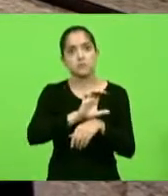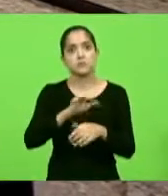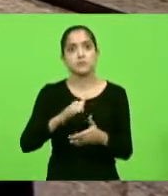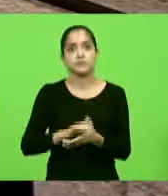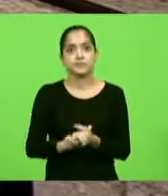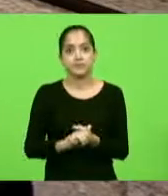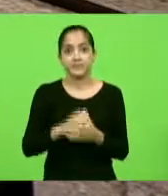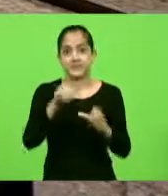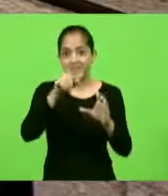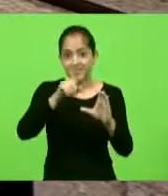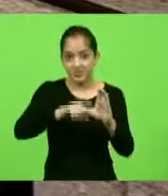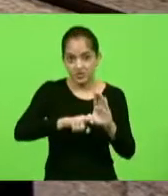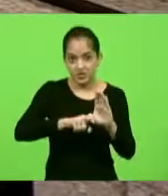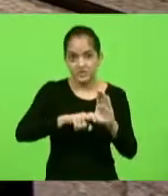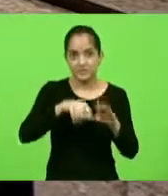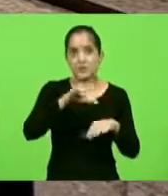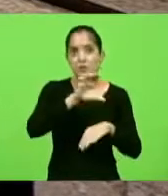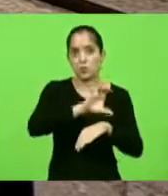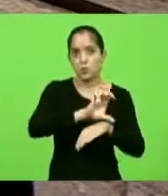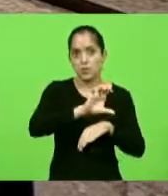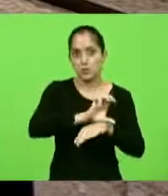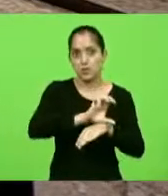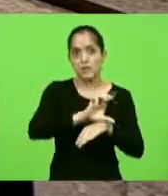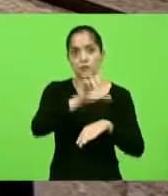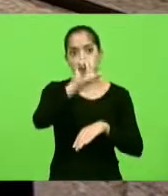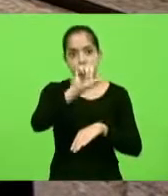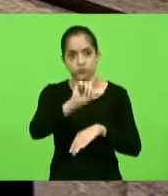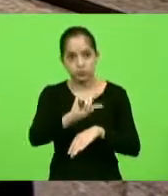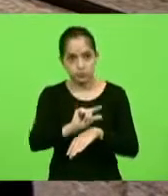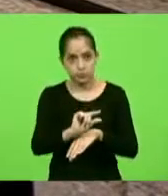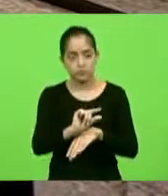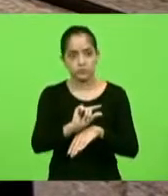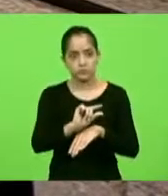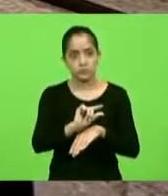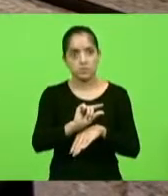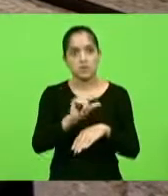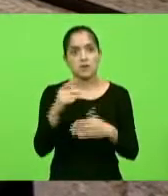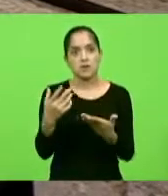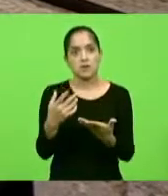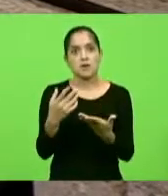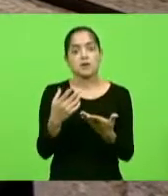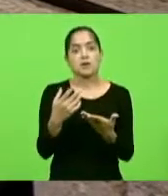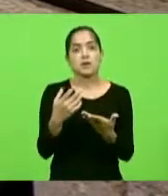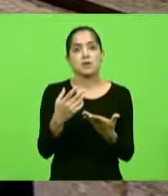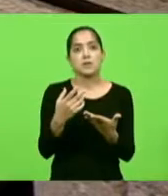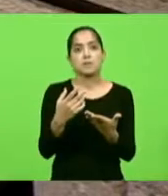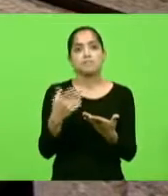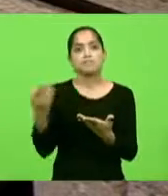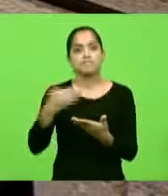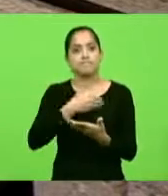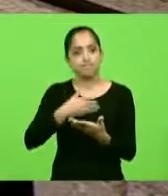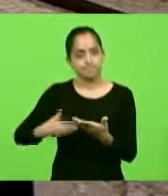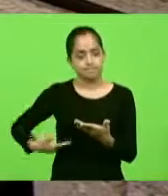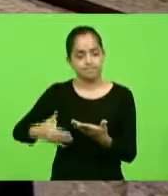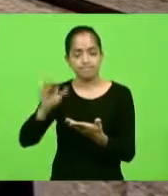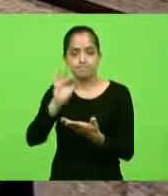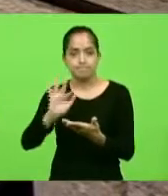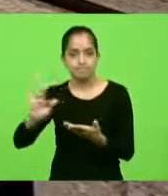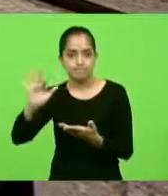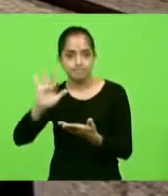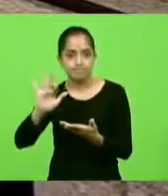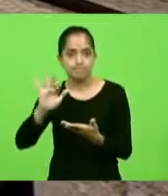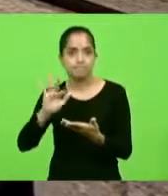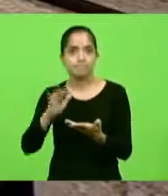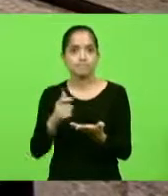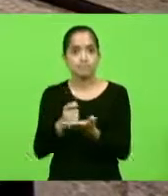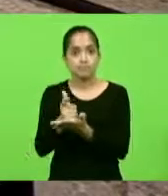da dívida do Estado seja deduzido esses 800 milhões para com o governo federal. E comungo também